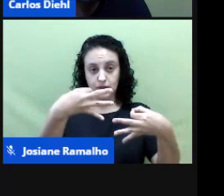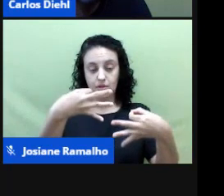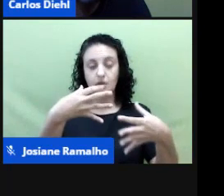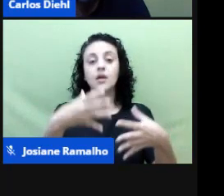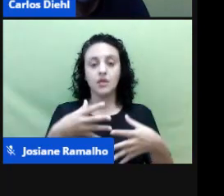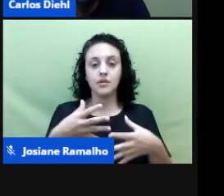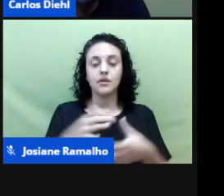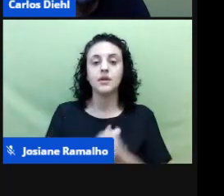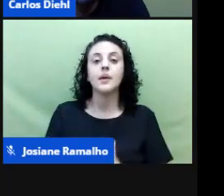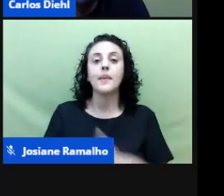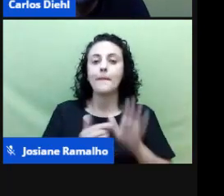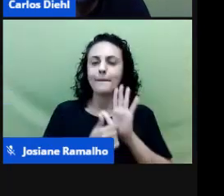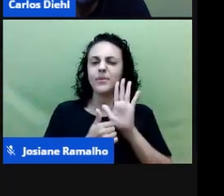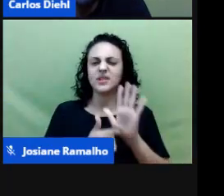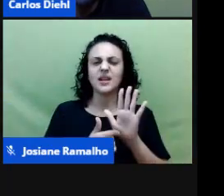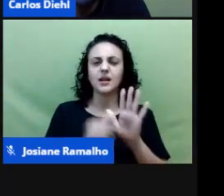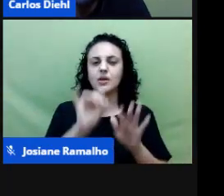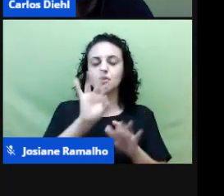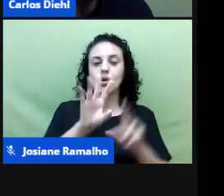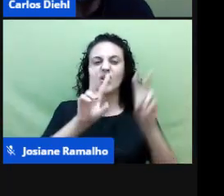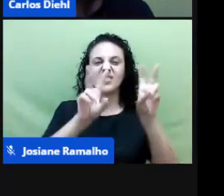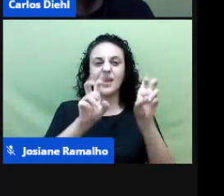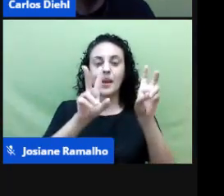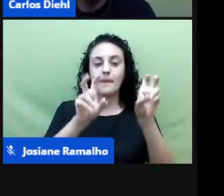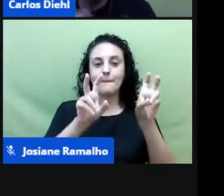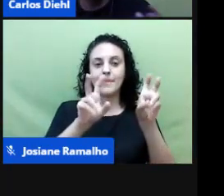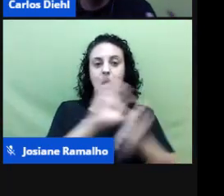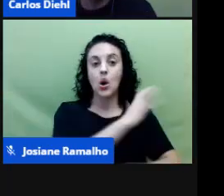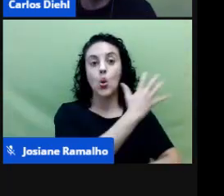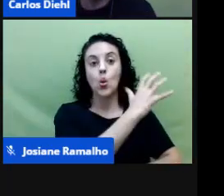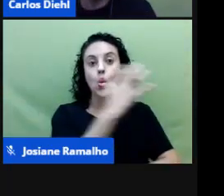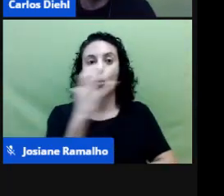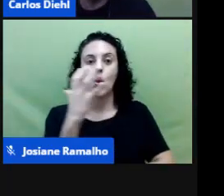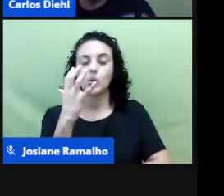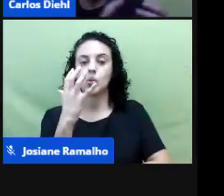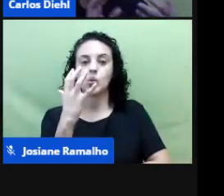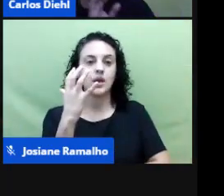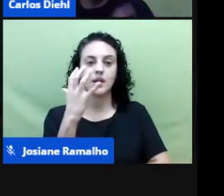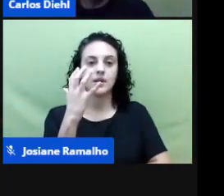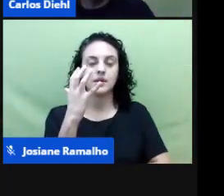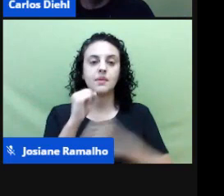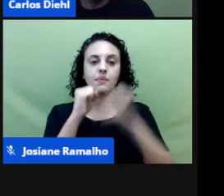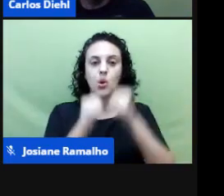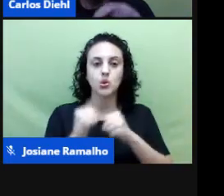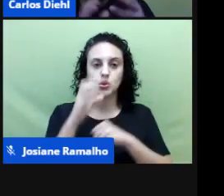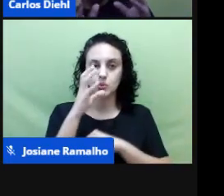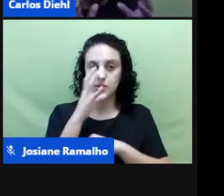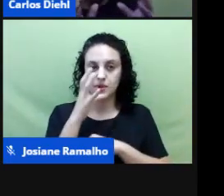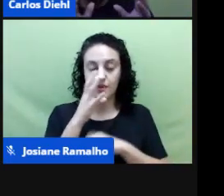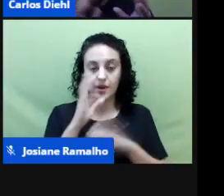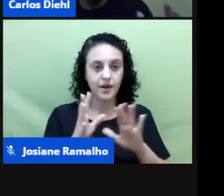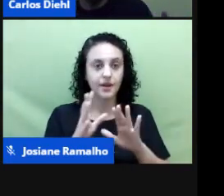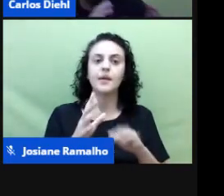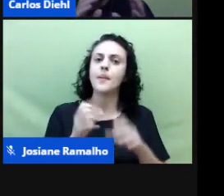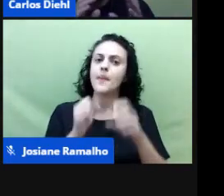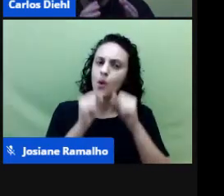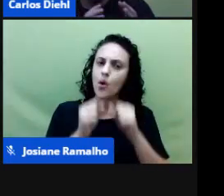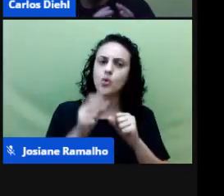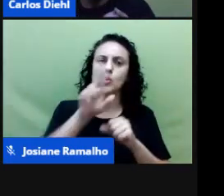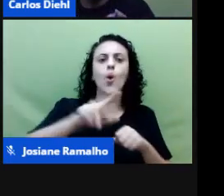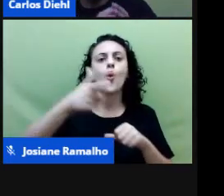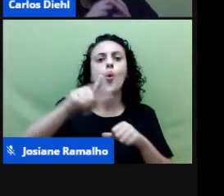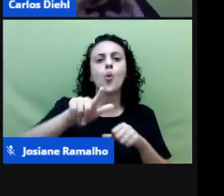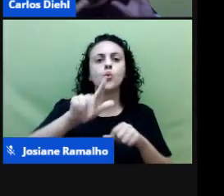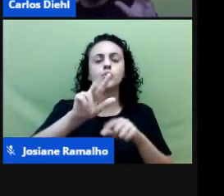só de natureza que dá para assumir esse papel observacional, que o cineasta fica diferente só